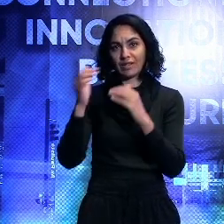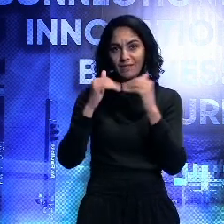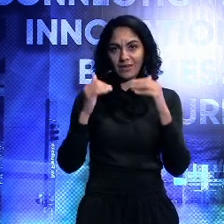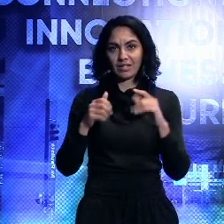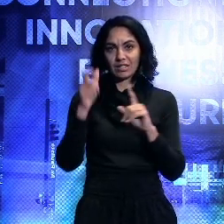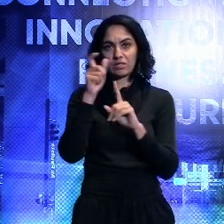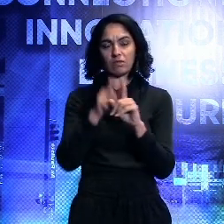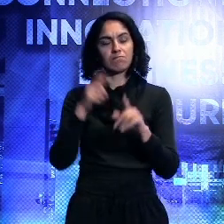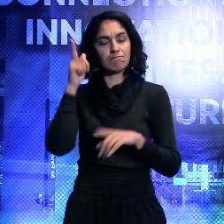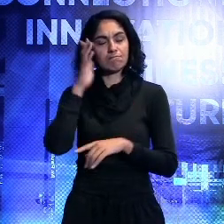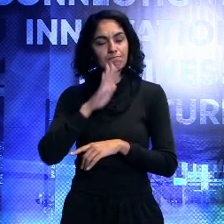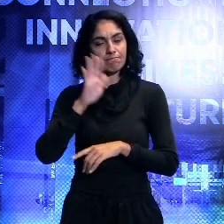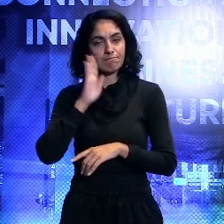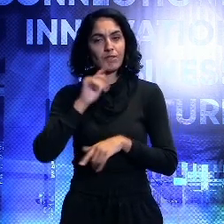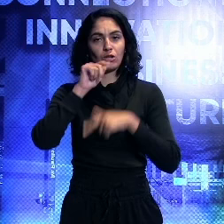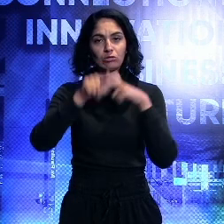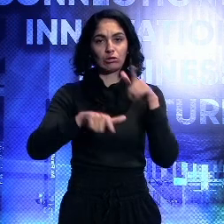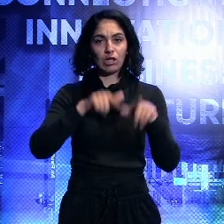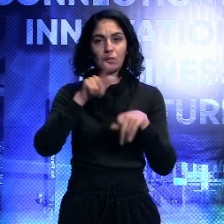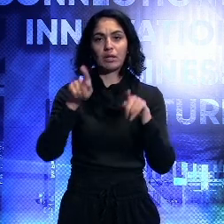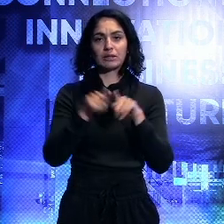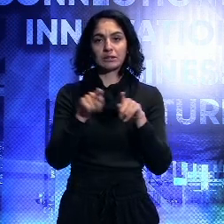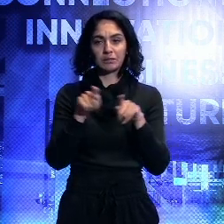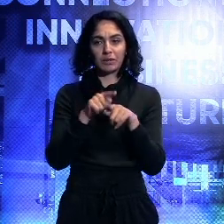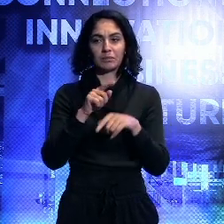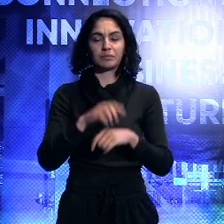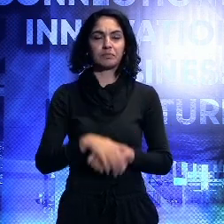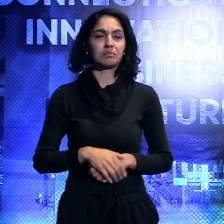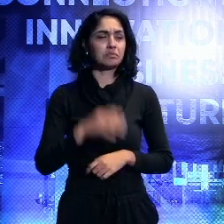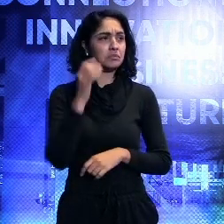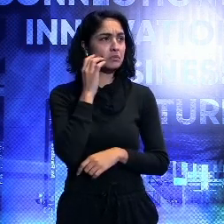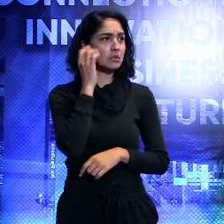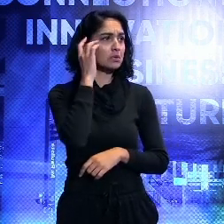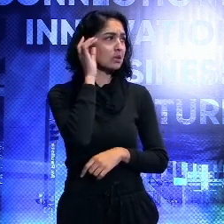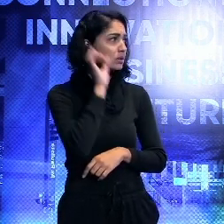bacana também. E acho que é isso aí.